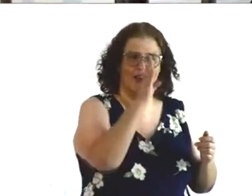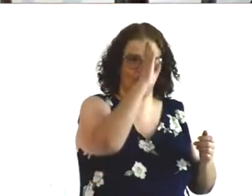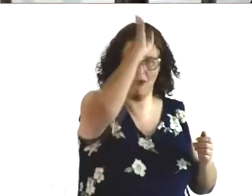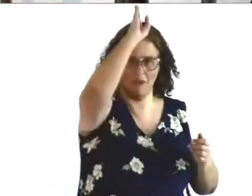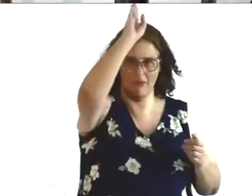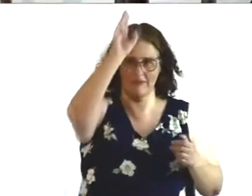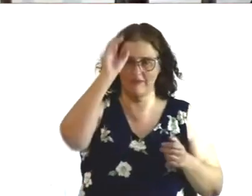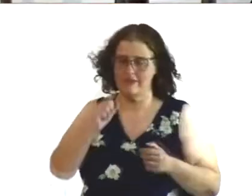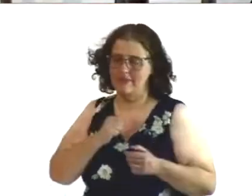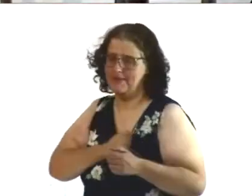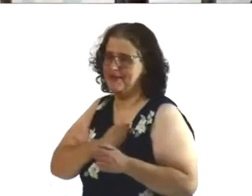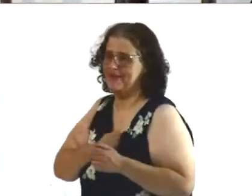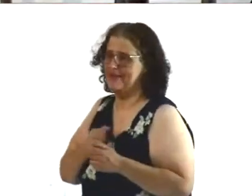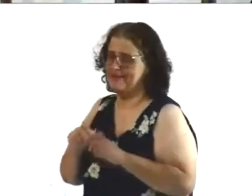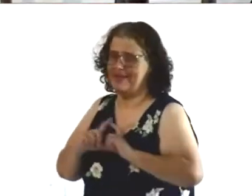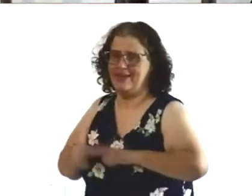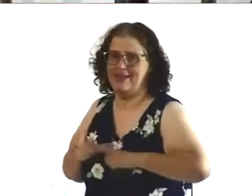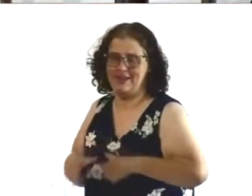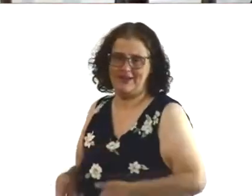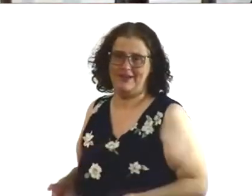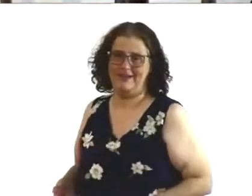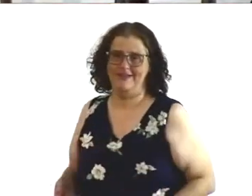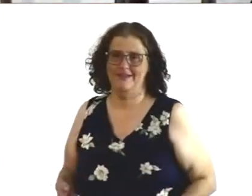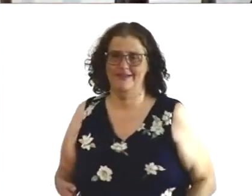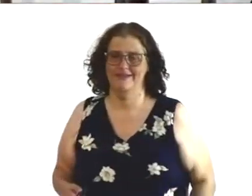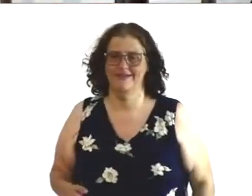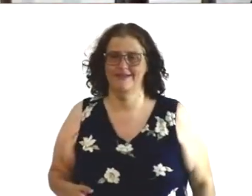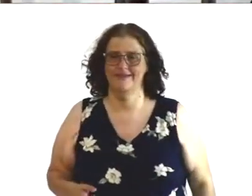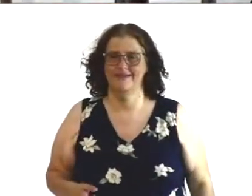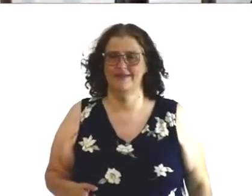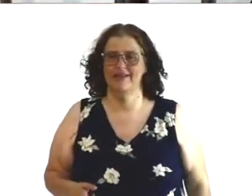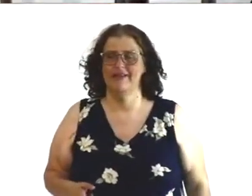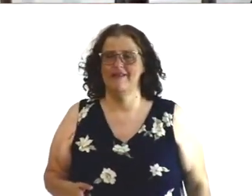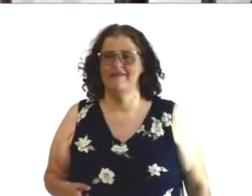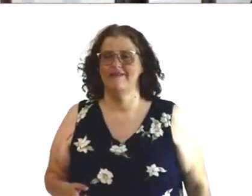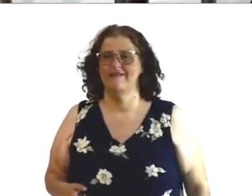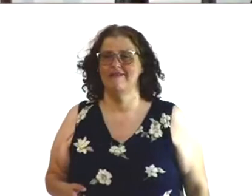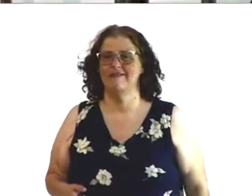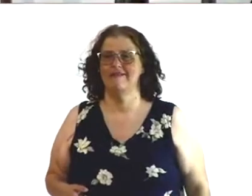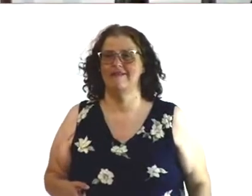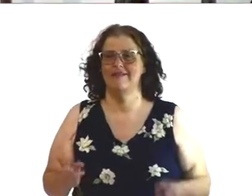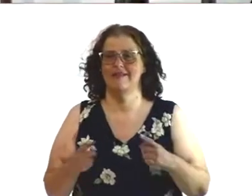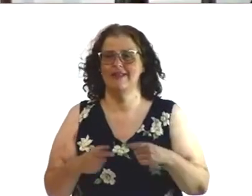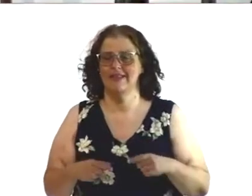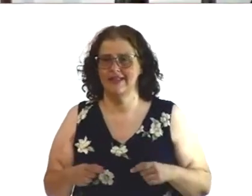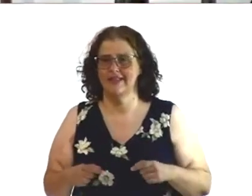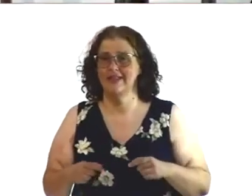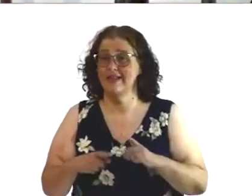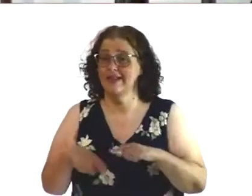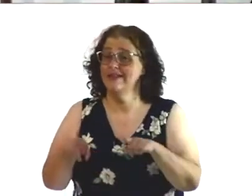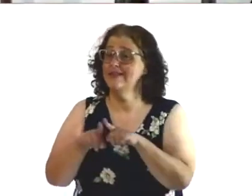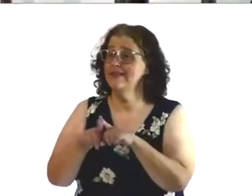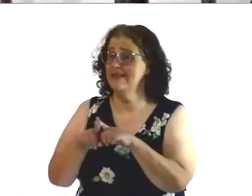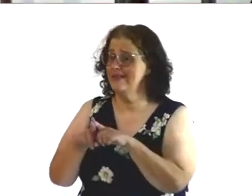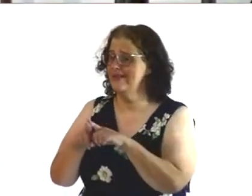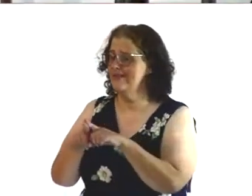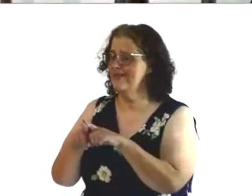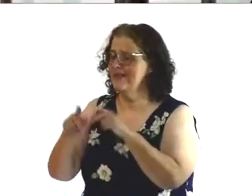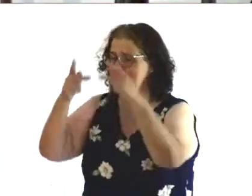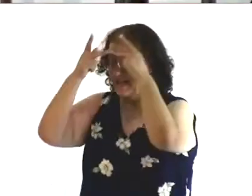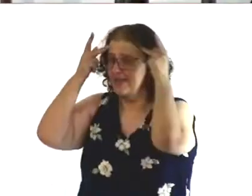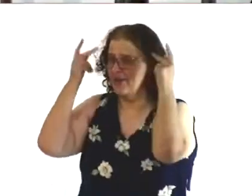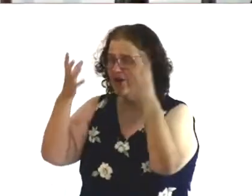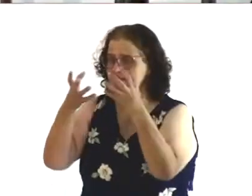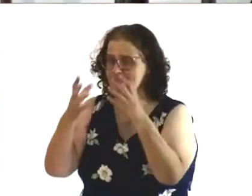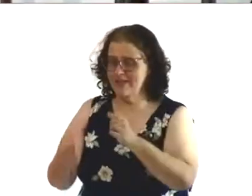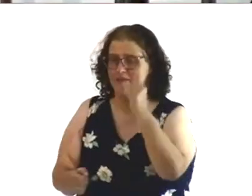manda matar todas as crianças com menos de 2 anos. Então, não tem nada para elogiar em Herodes,